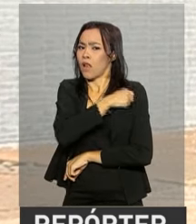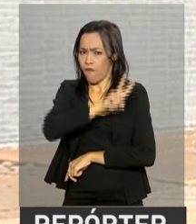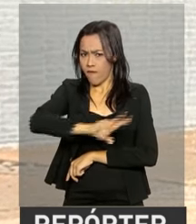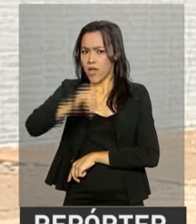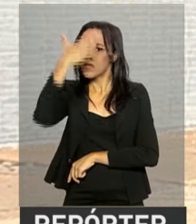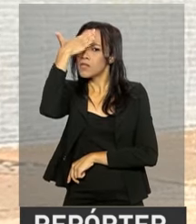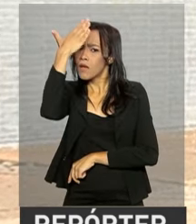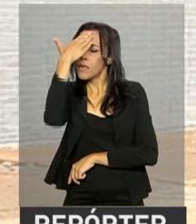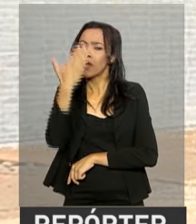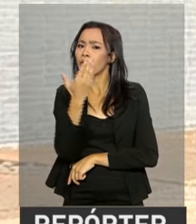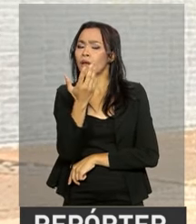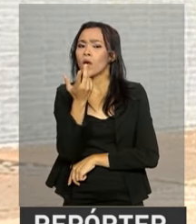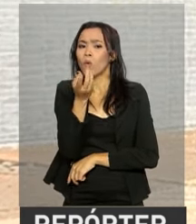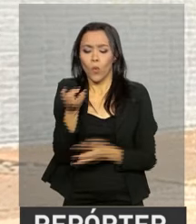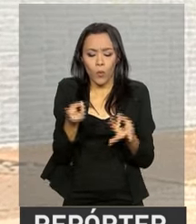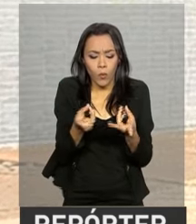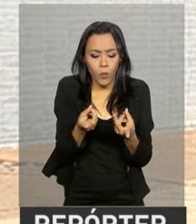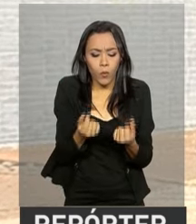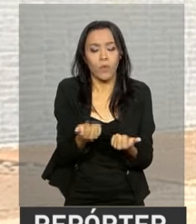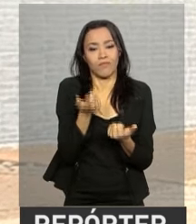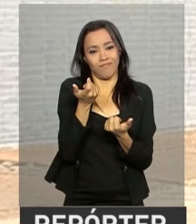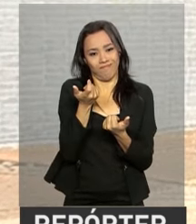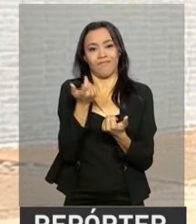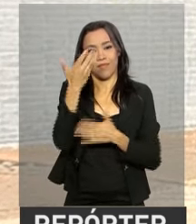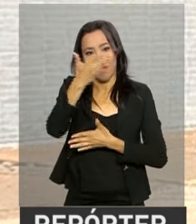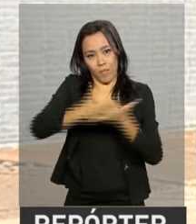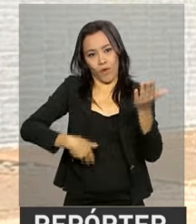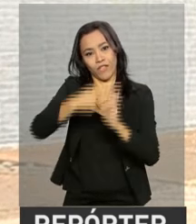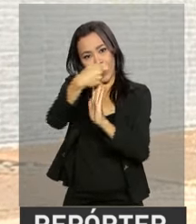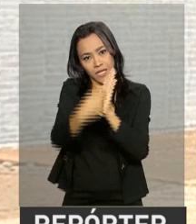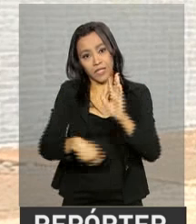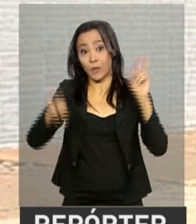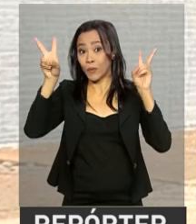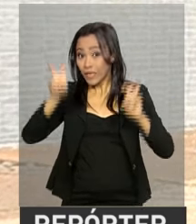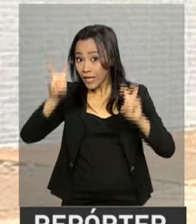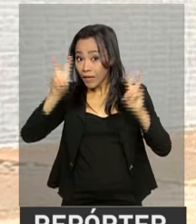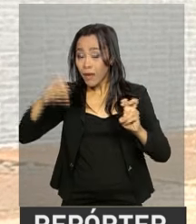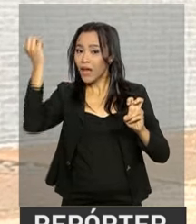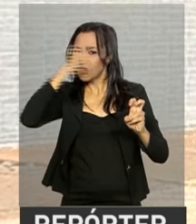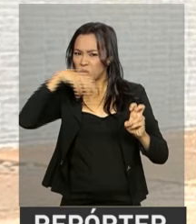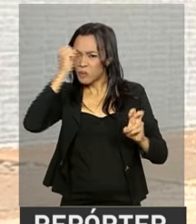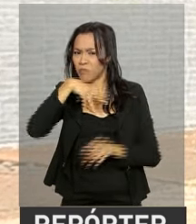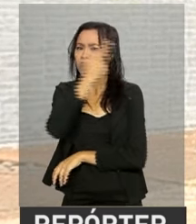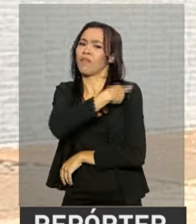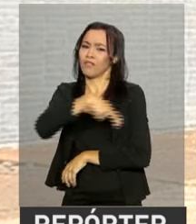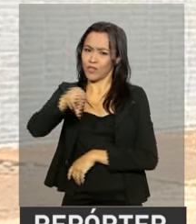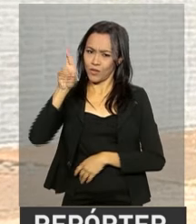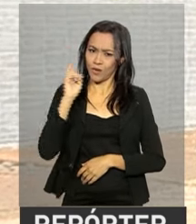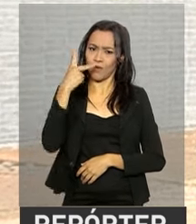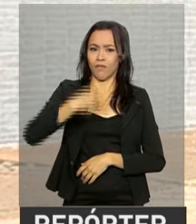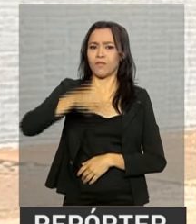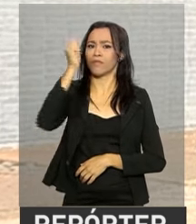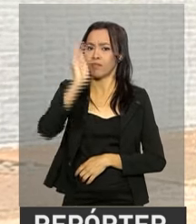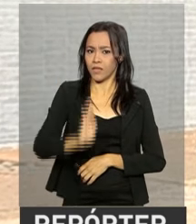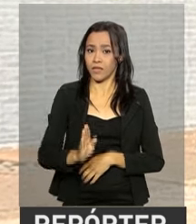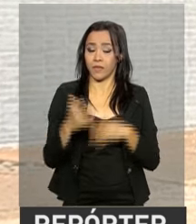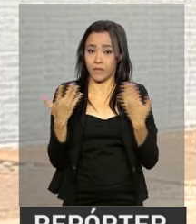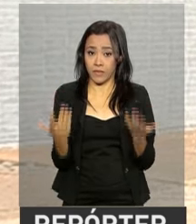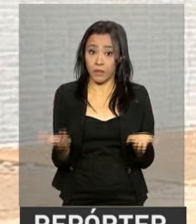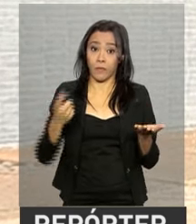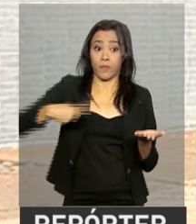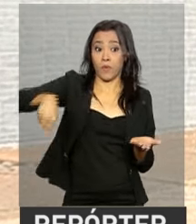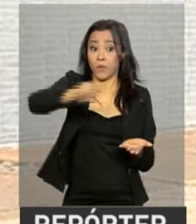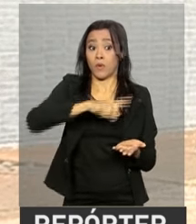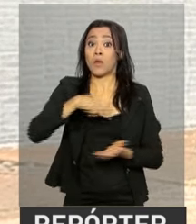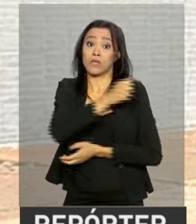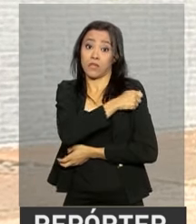também quanto tiraram na prova de redação que teve como tema a intolerância religiosa no Brasil. Os estudantes